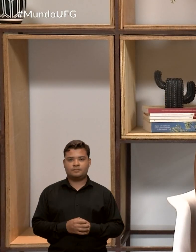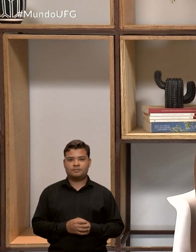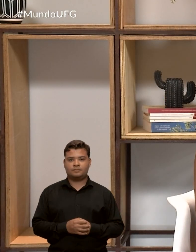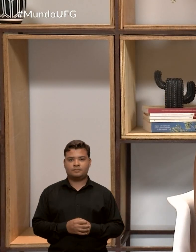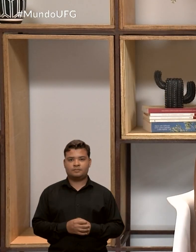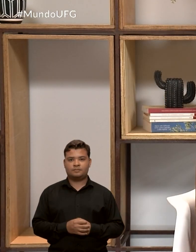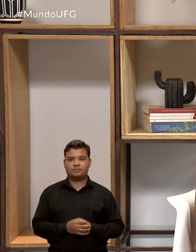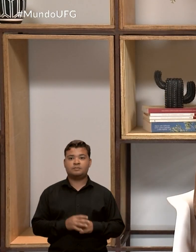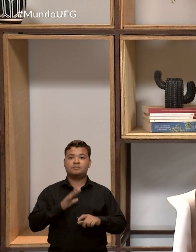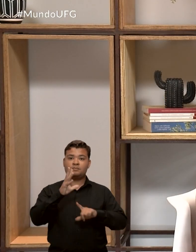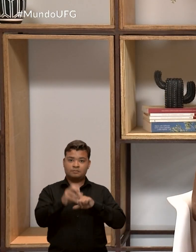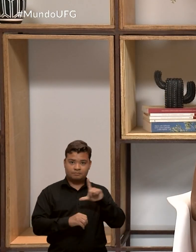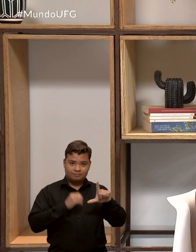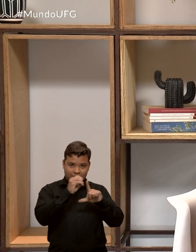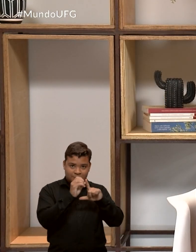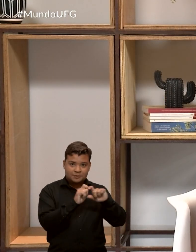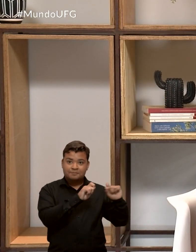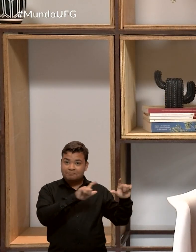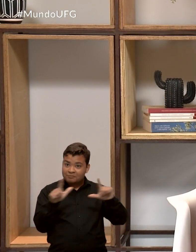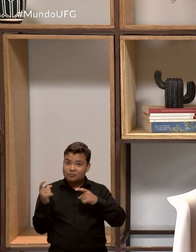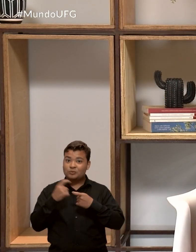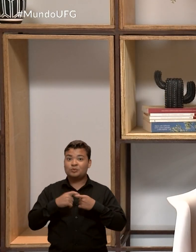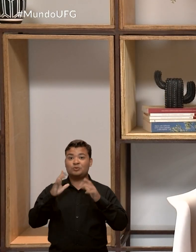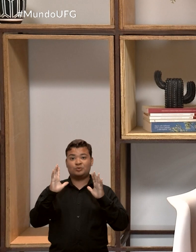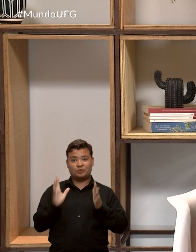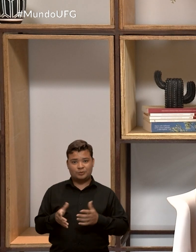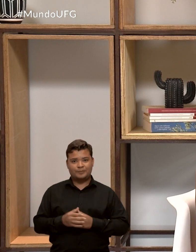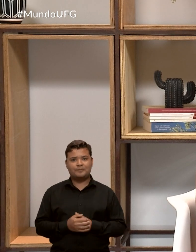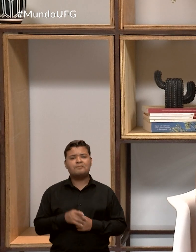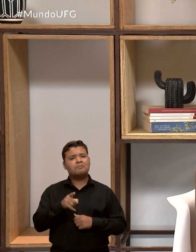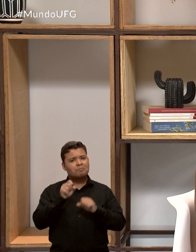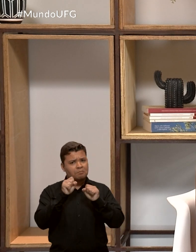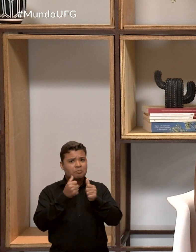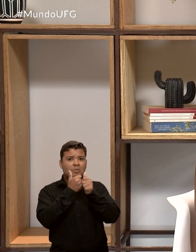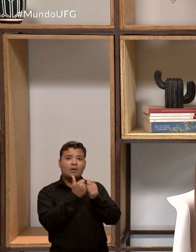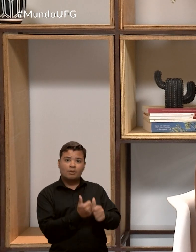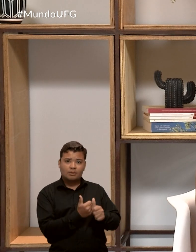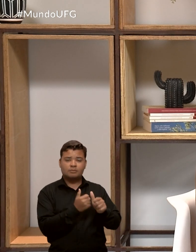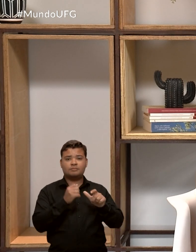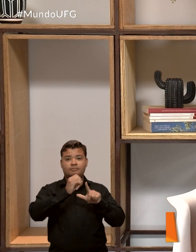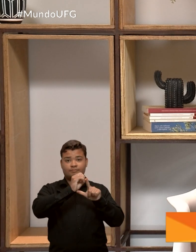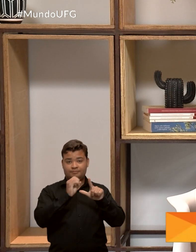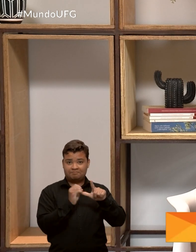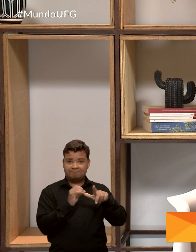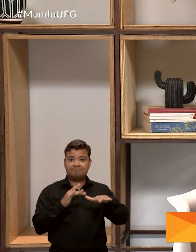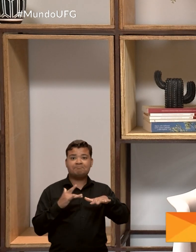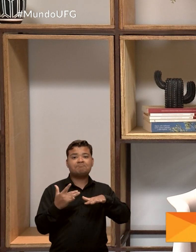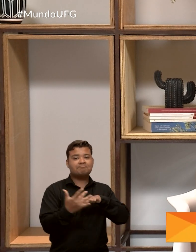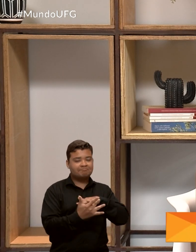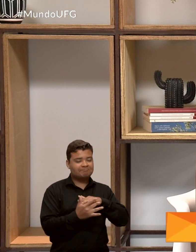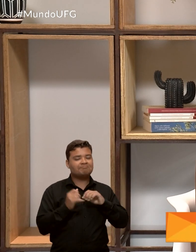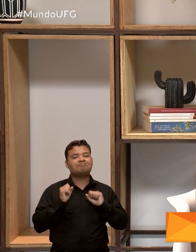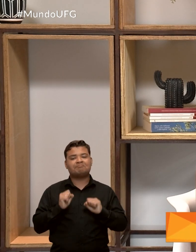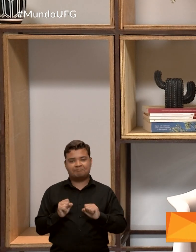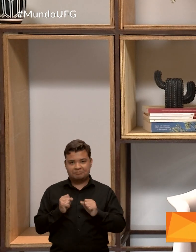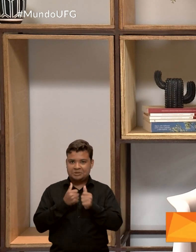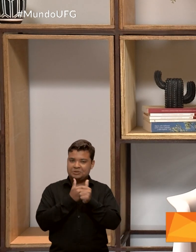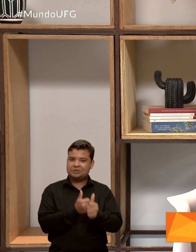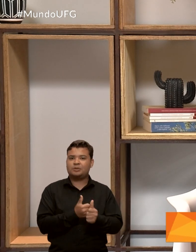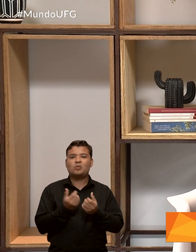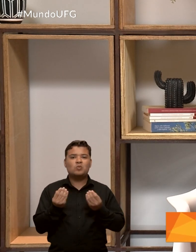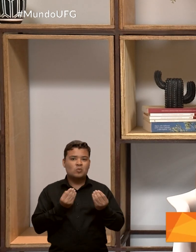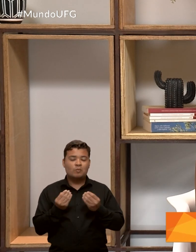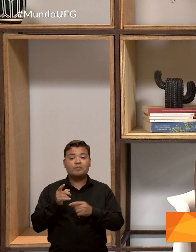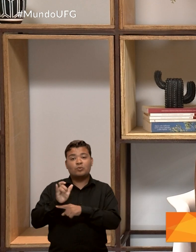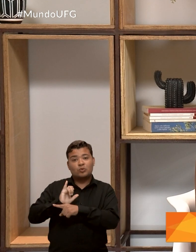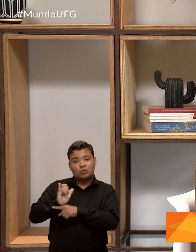Estamos de volta com mais Mundo UFG. Acompanhe a gente nas redes sociais da TV UFG. Estamos no